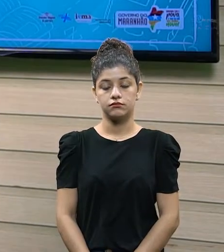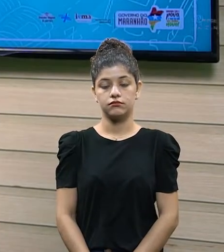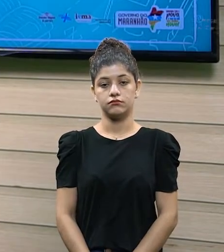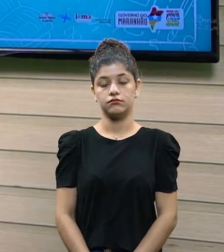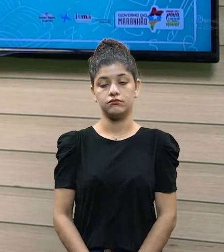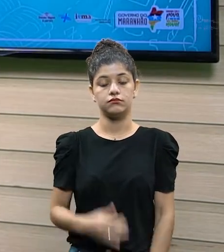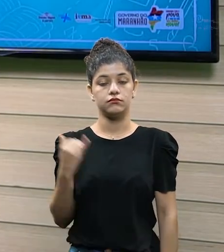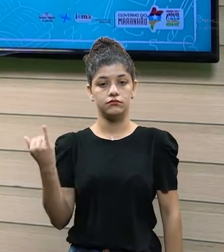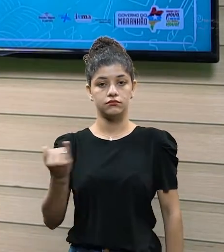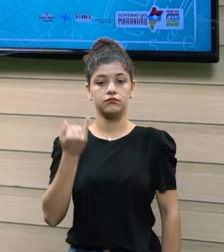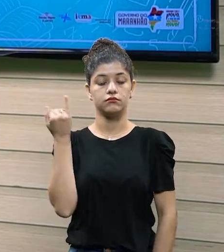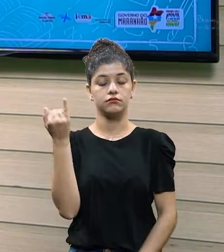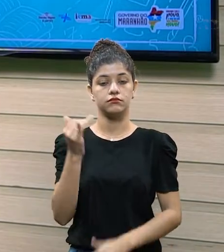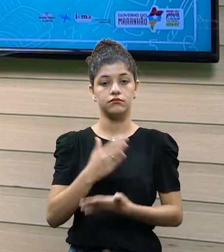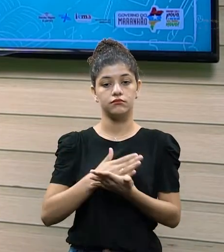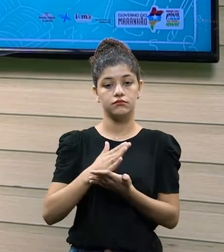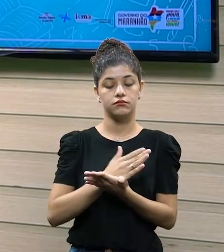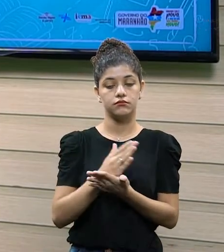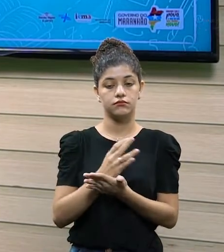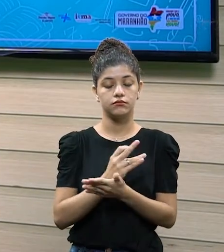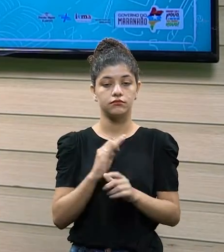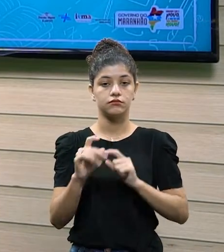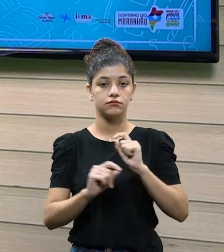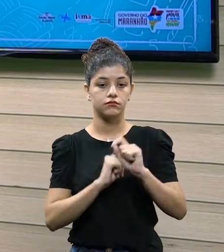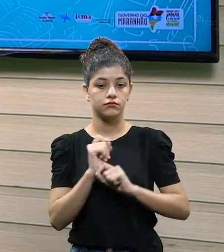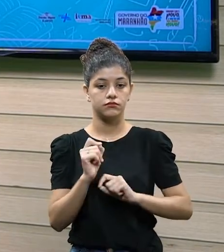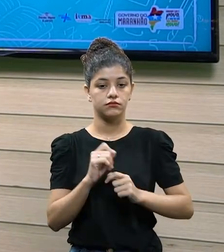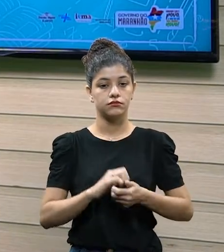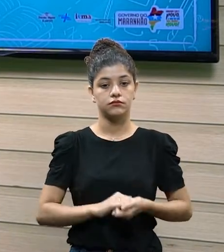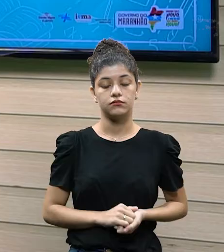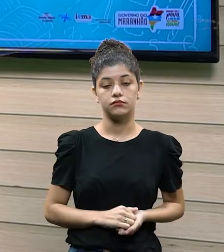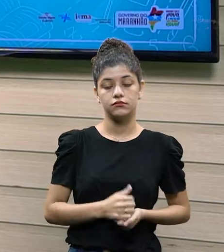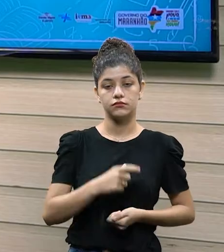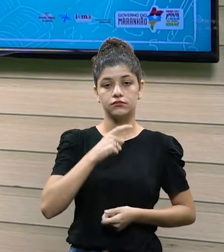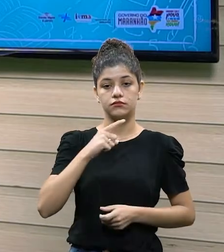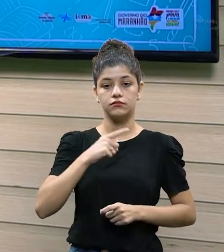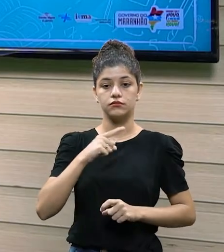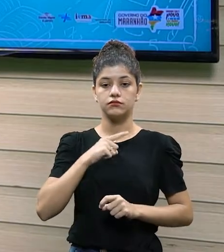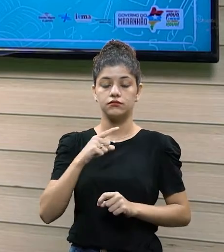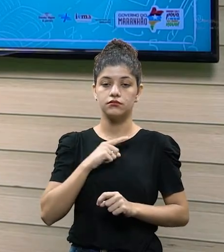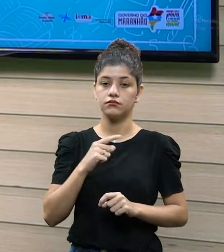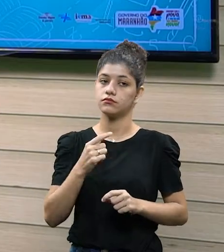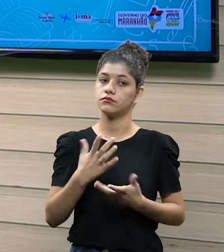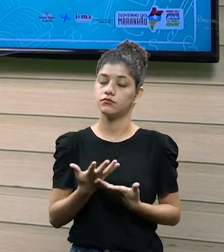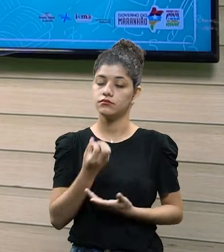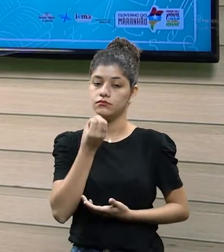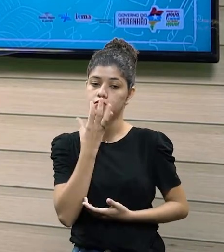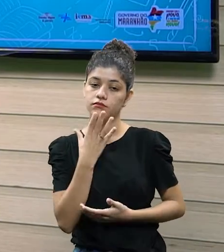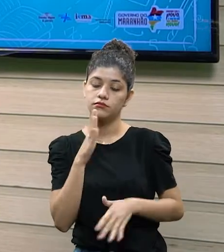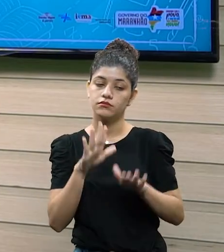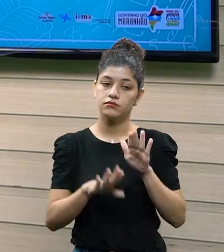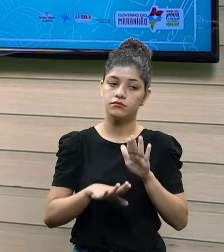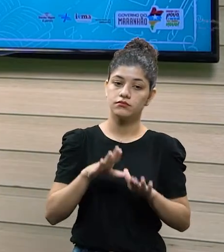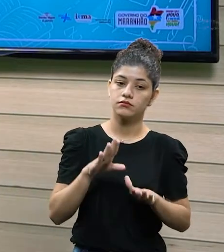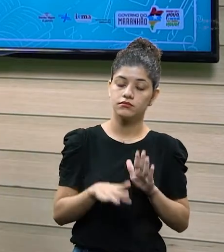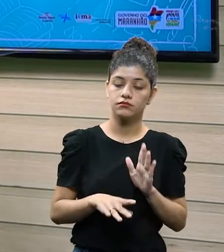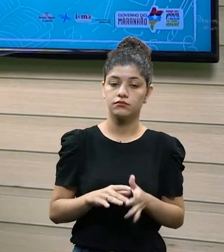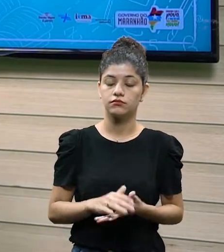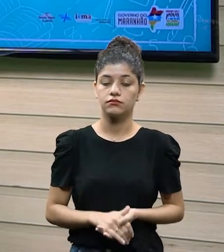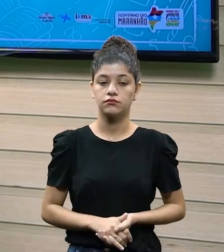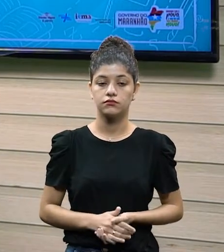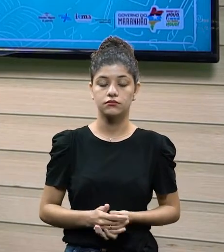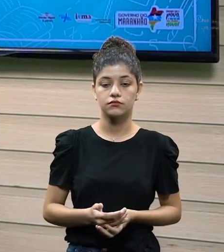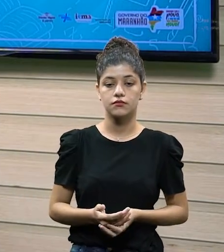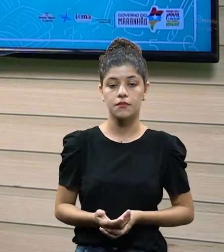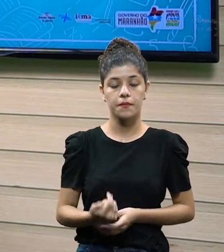importante que em algumas situações essas regras, essas normas, elas sejam flexibilizadas. Exemplo, vamos supor